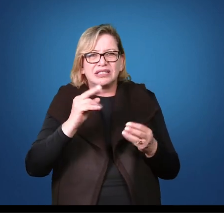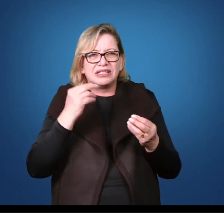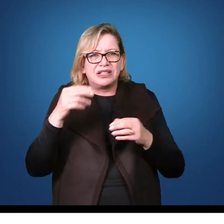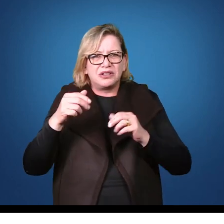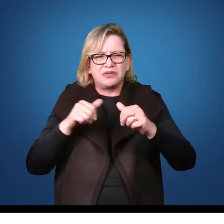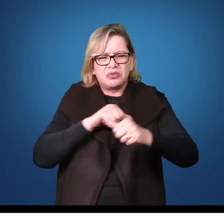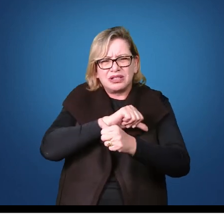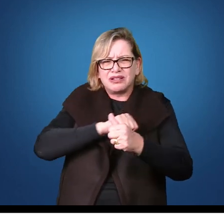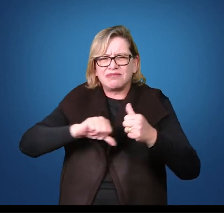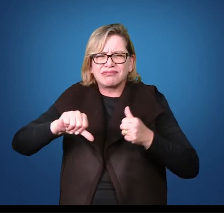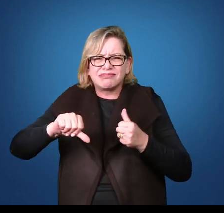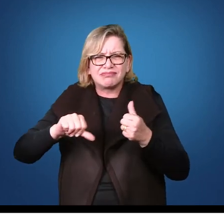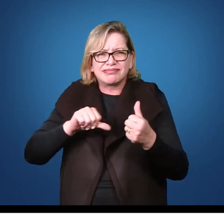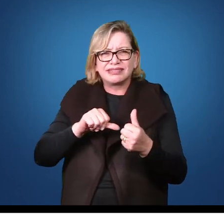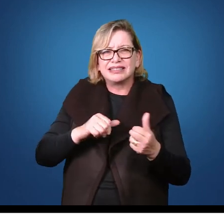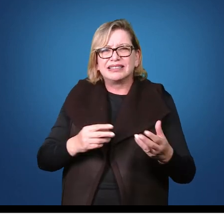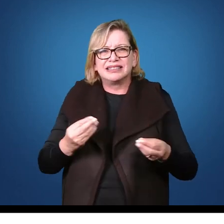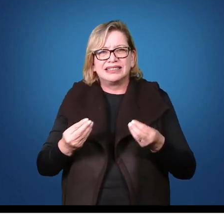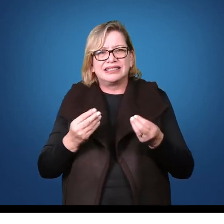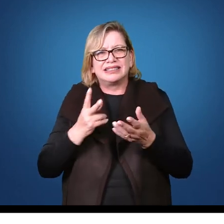Viela!